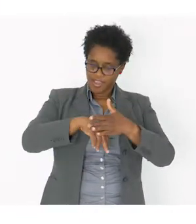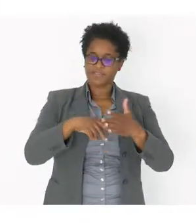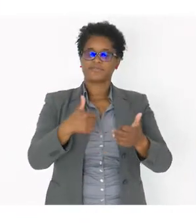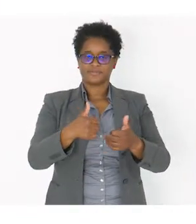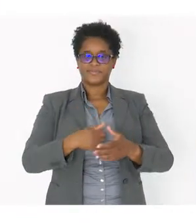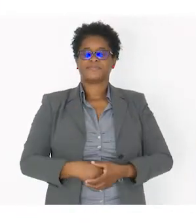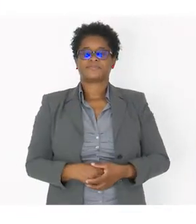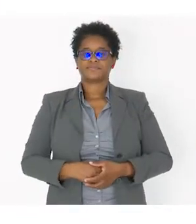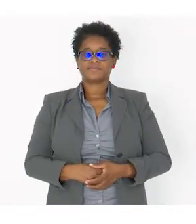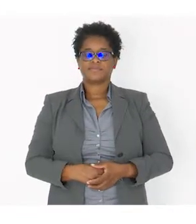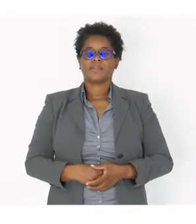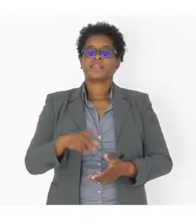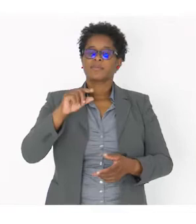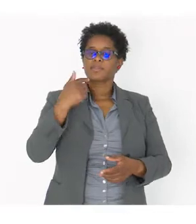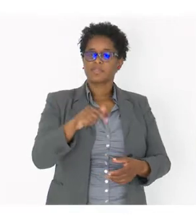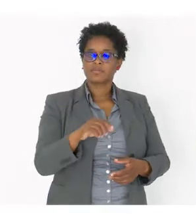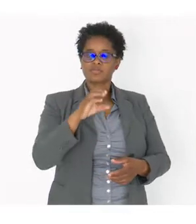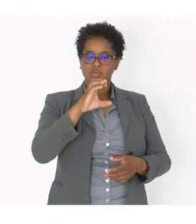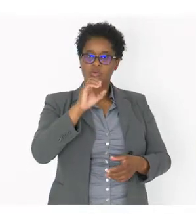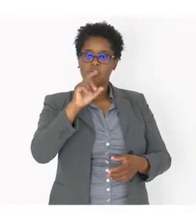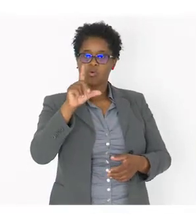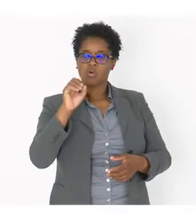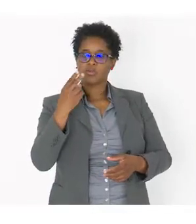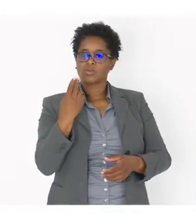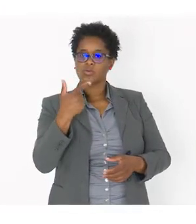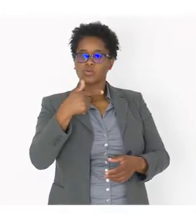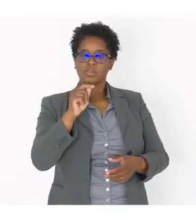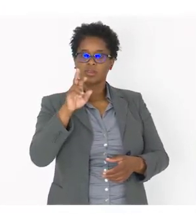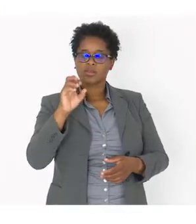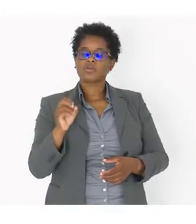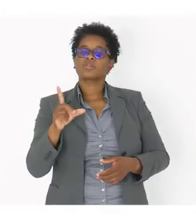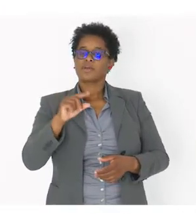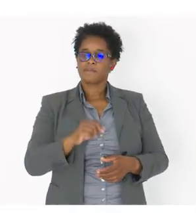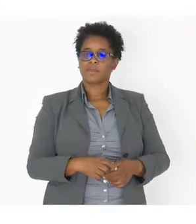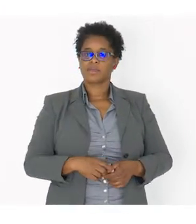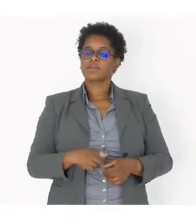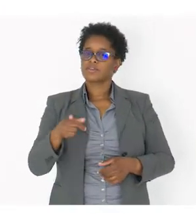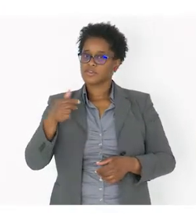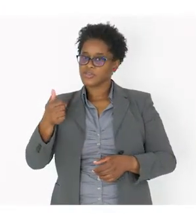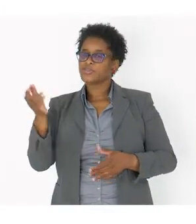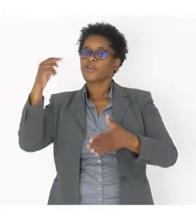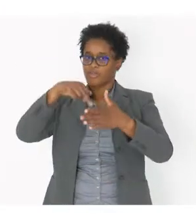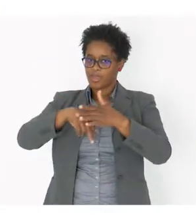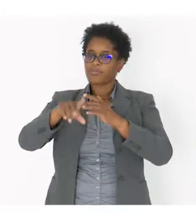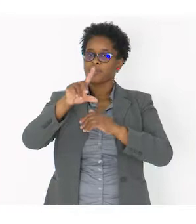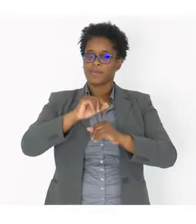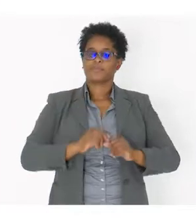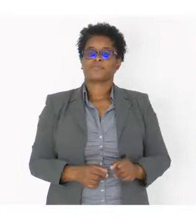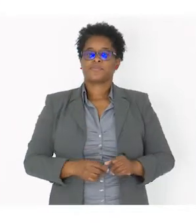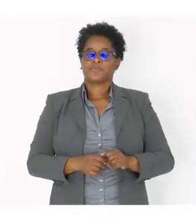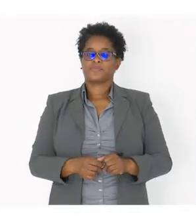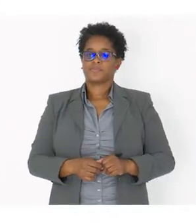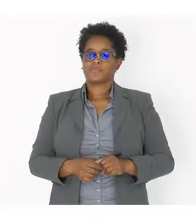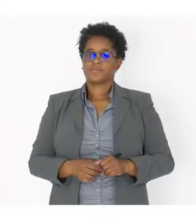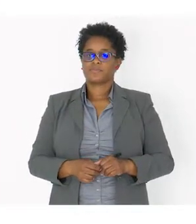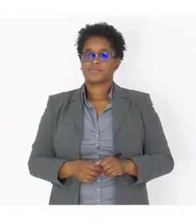interno. Temos o colo do útero. É um órgão, interno.